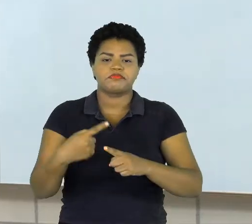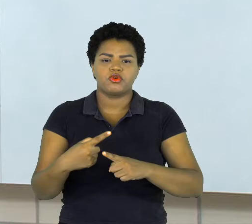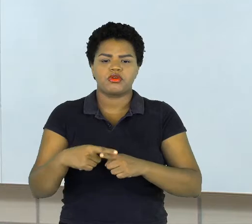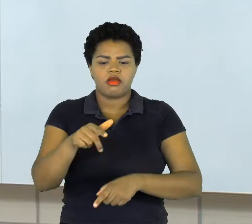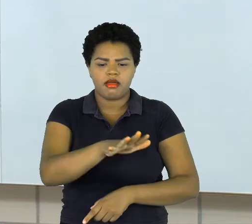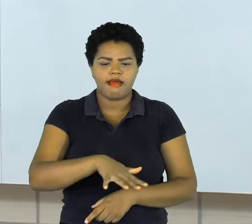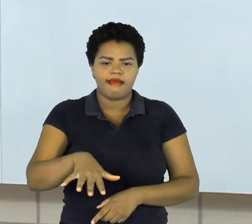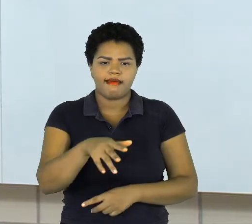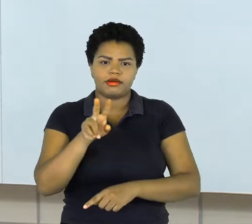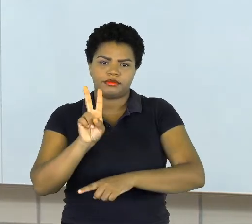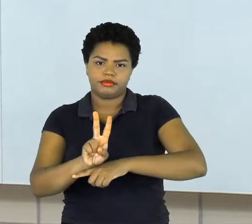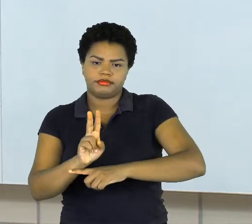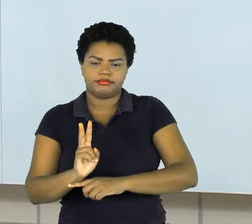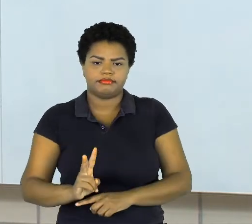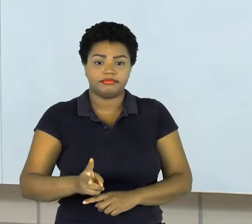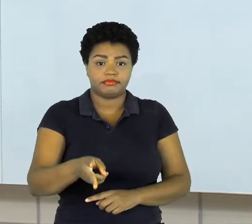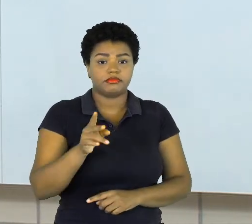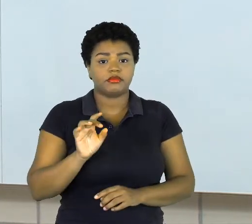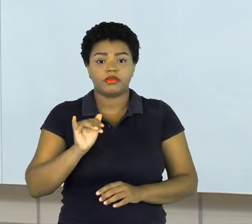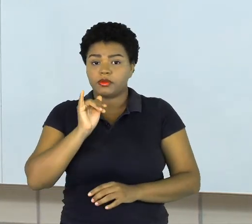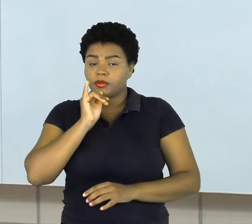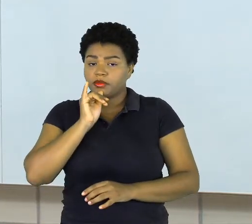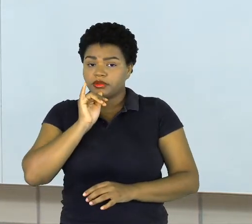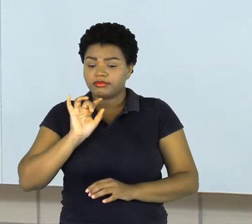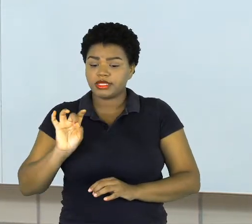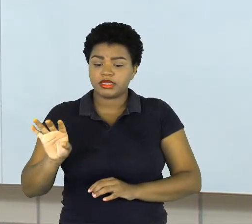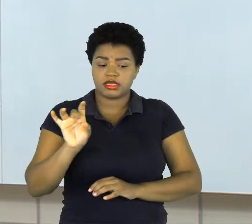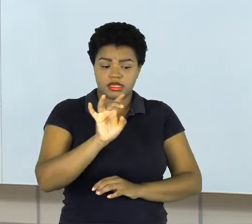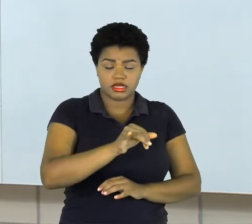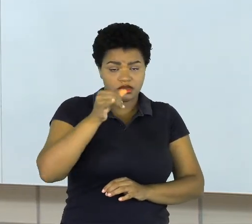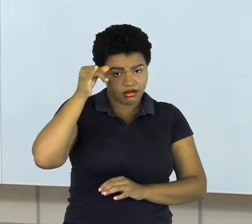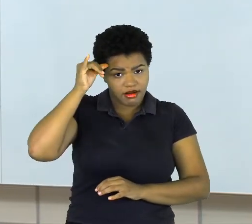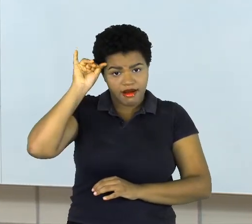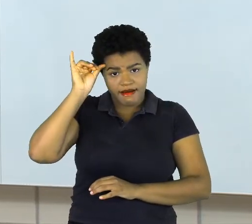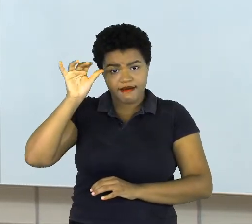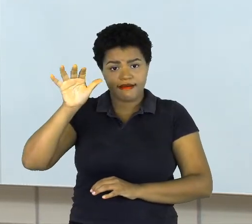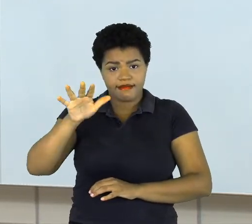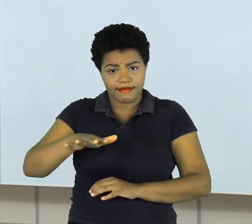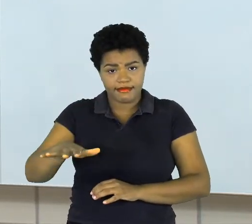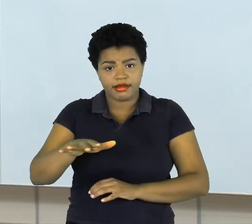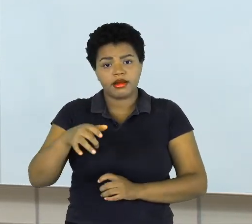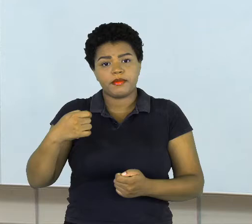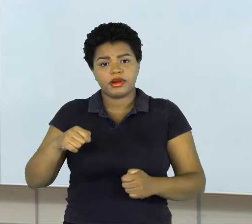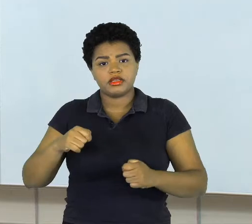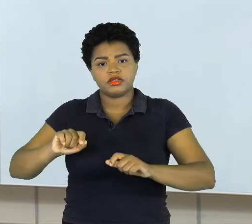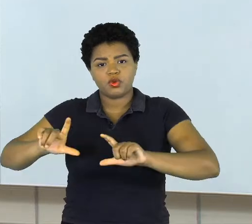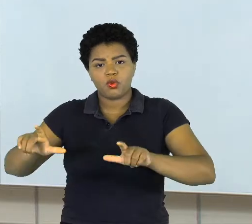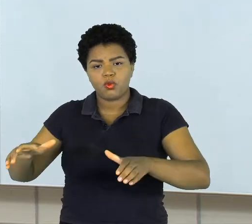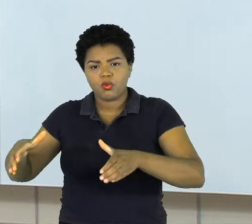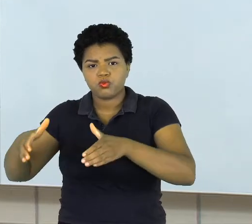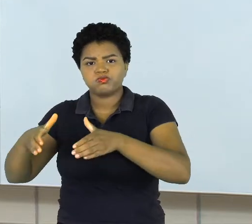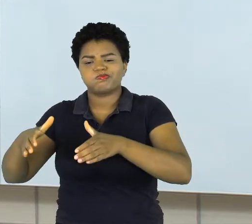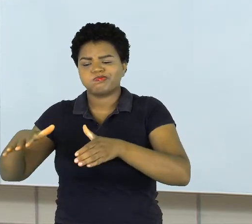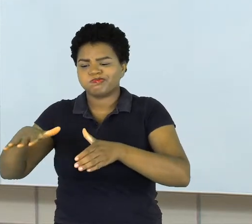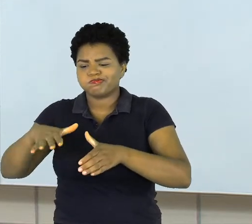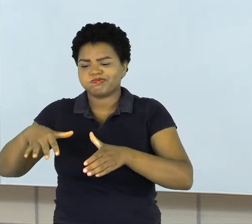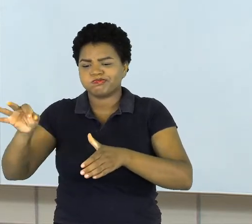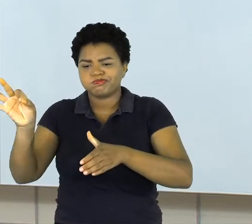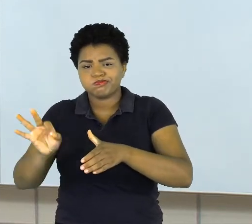ainda, cada fazenda tem que deixar uma reserva legal, que é uma porcentagem